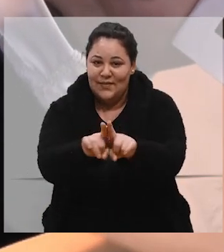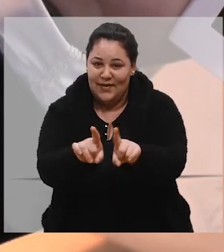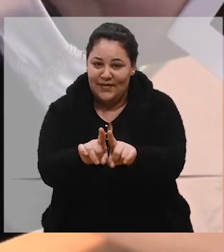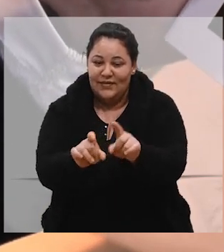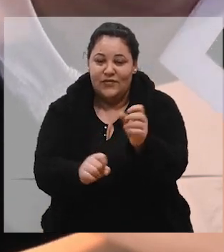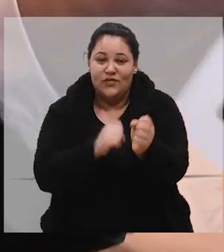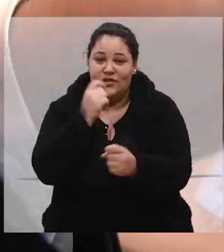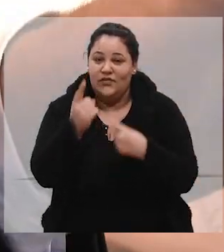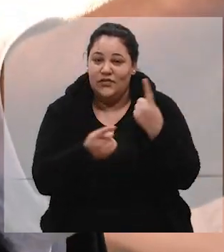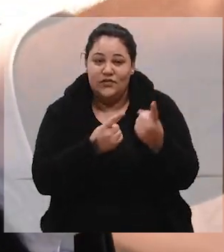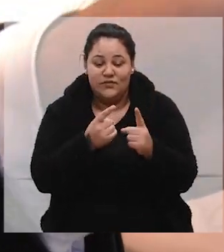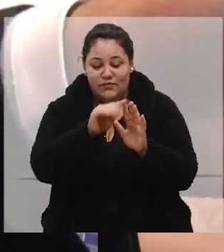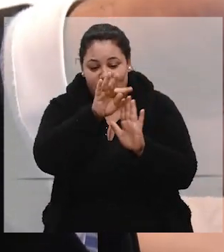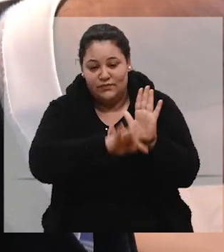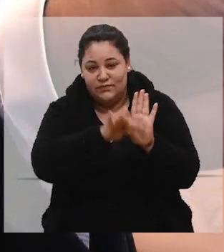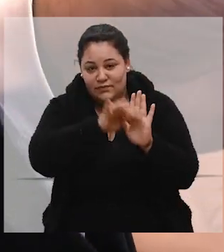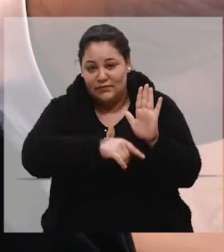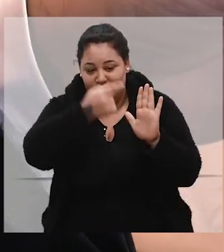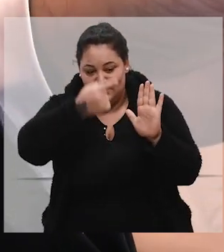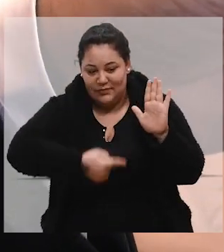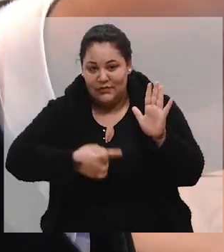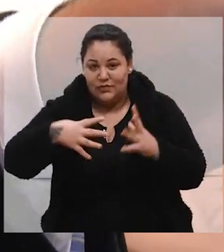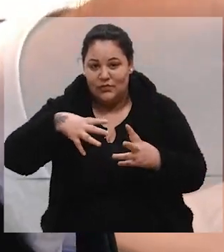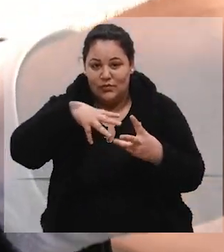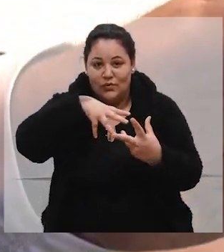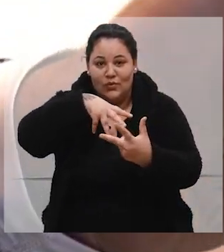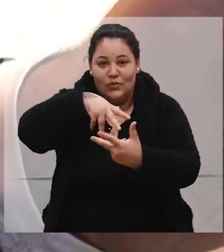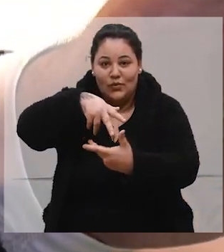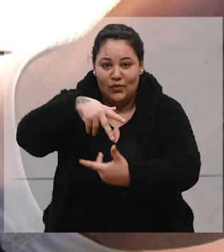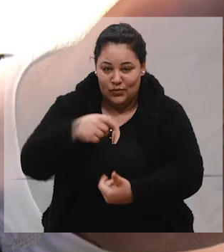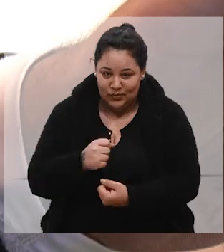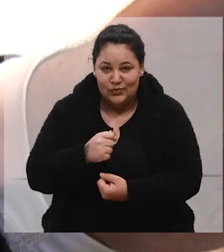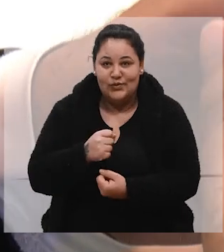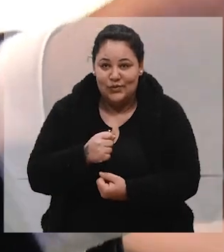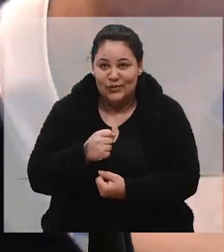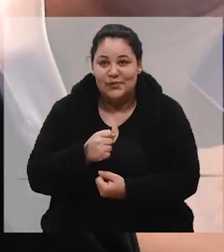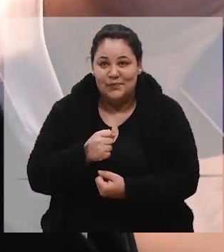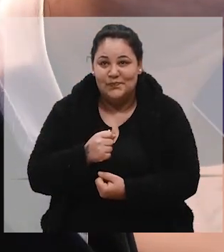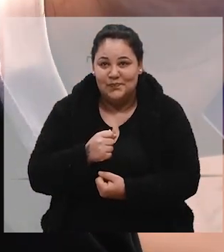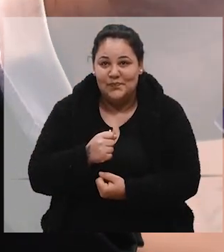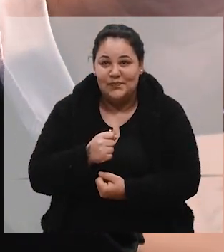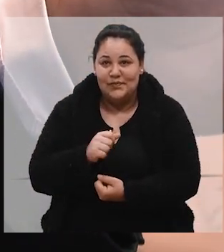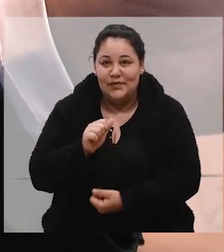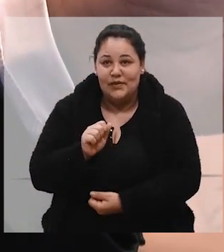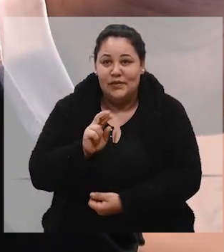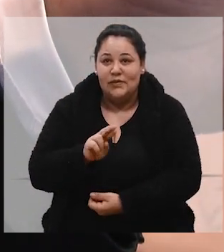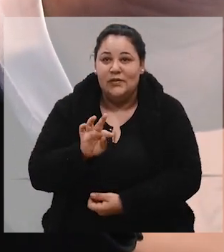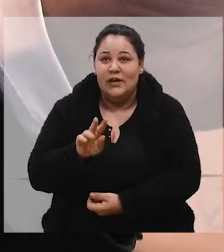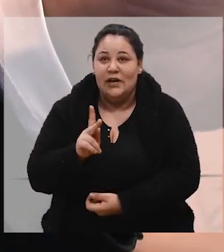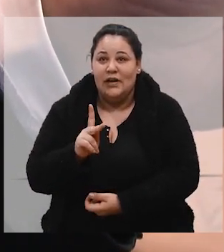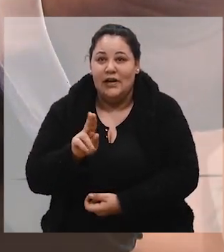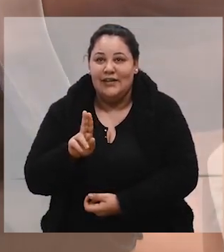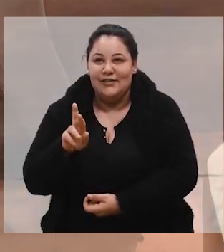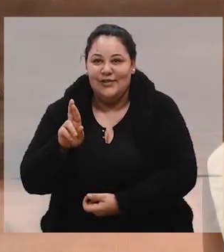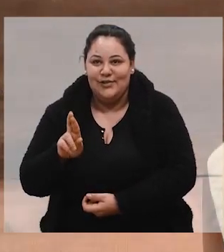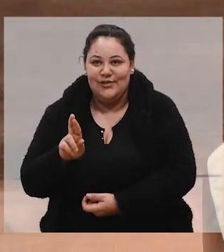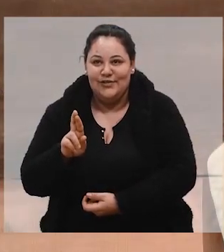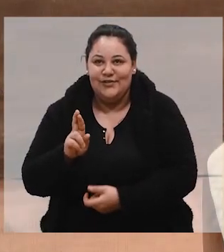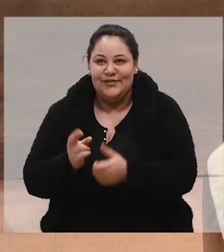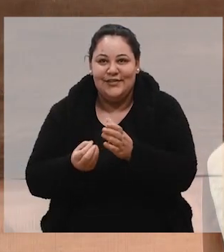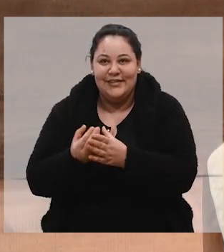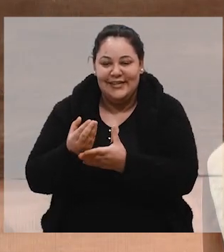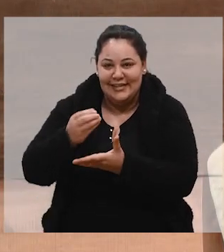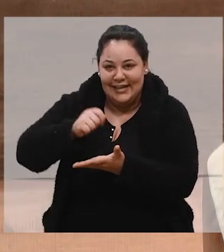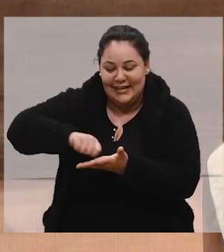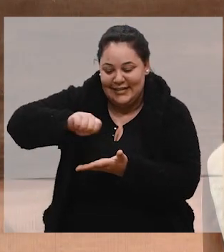Esses são alguns dos trechos de O Mundo do Arthur, obra recentemente lançada aqui em Caxias do Sul, escrita